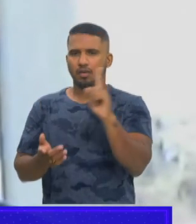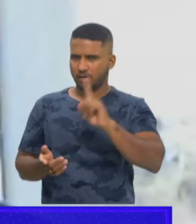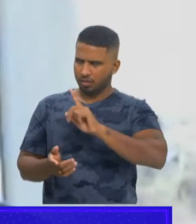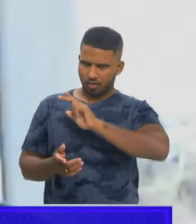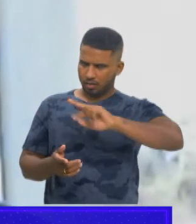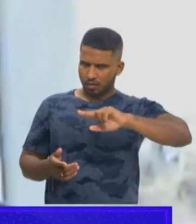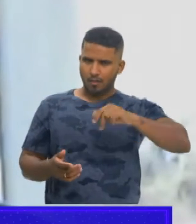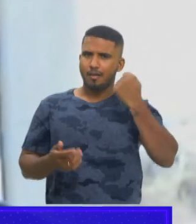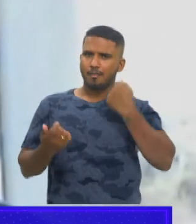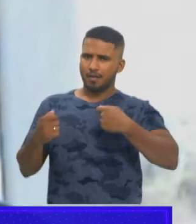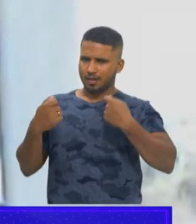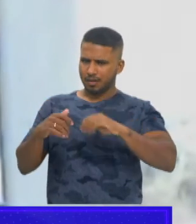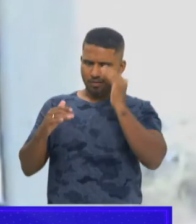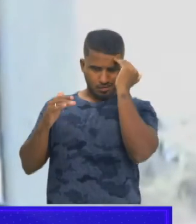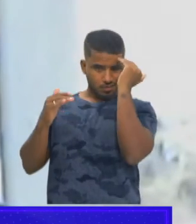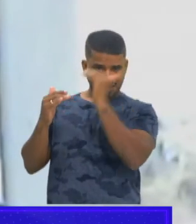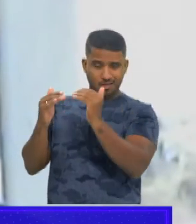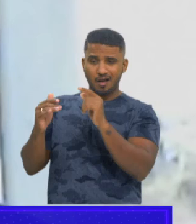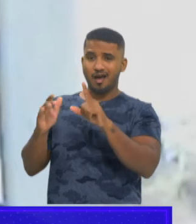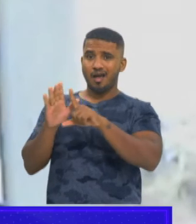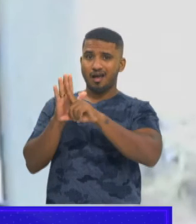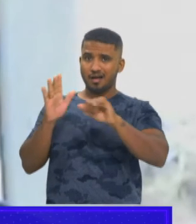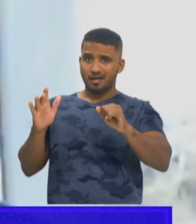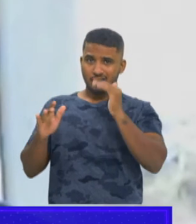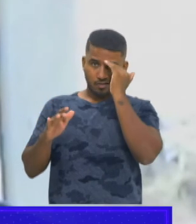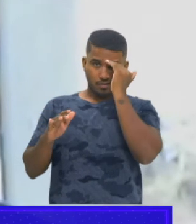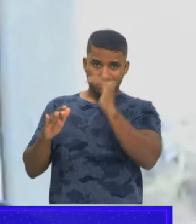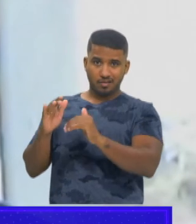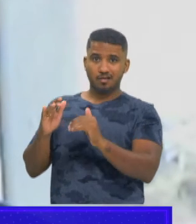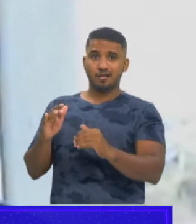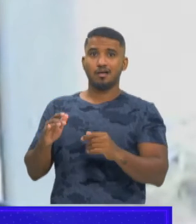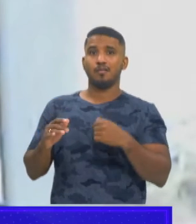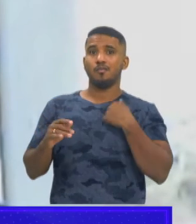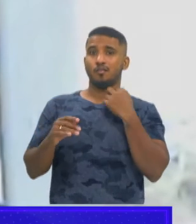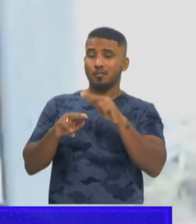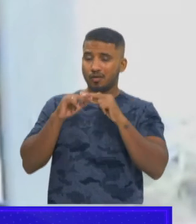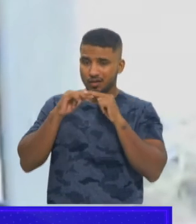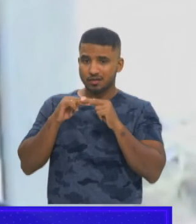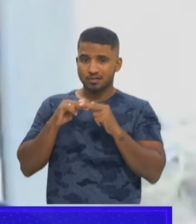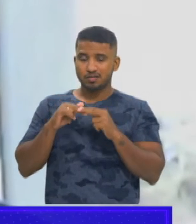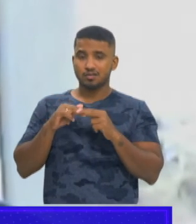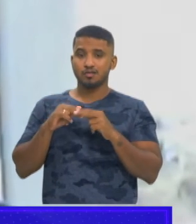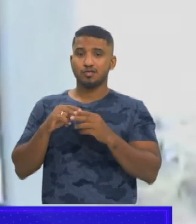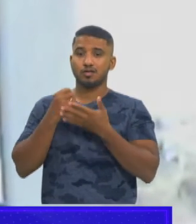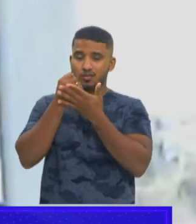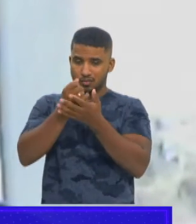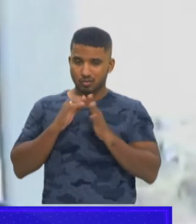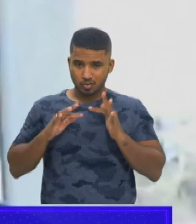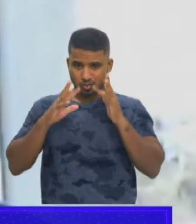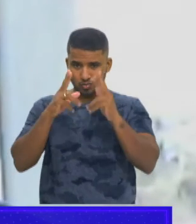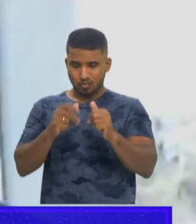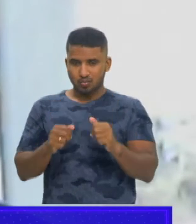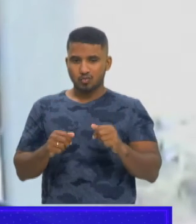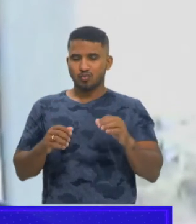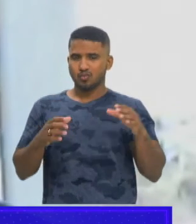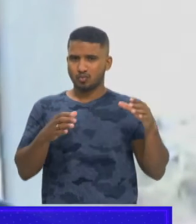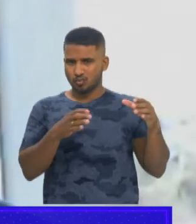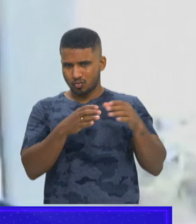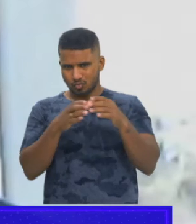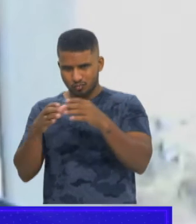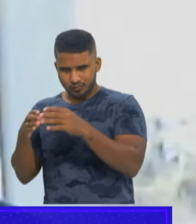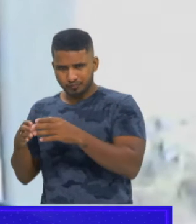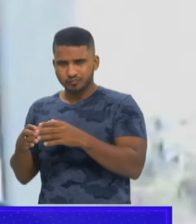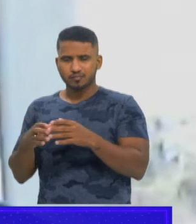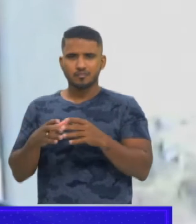cumprido o que está na lei. Por isso nós temos a ajuda de todos, das entidades, da mídia,